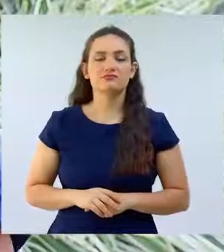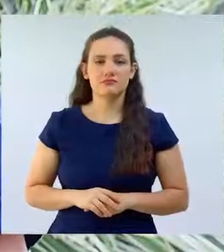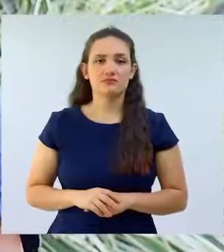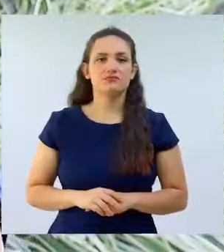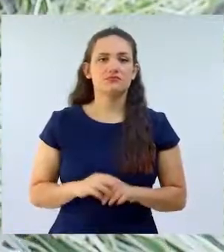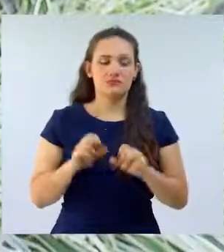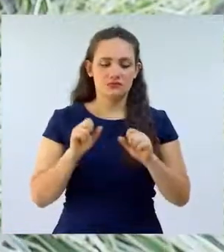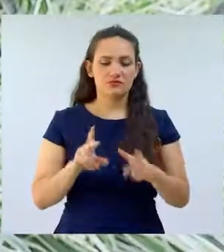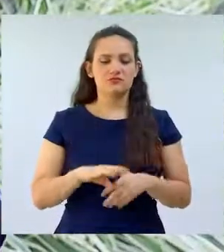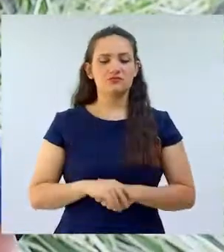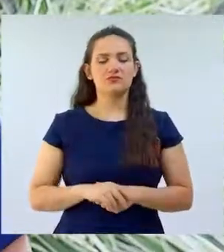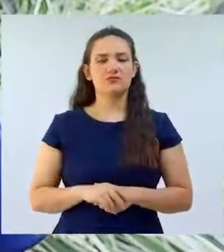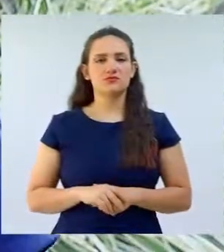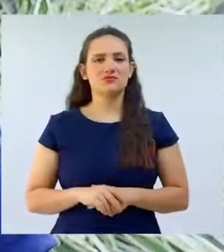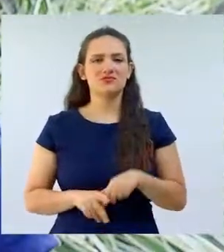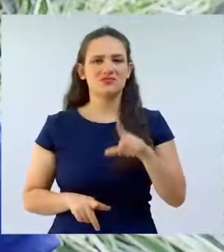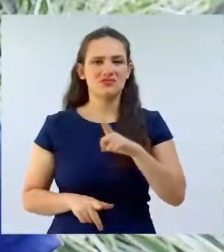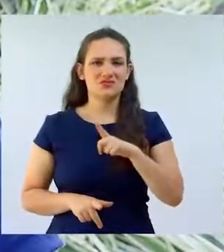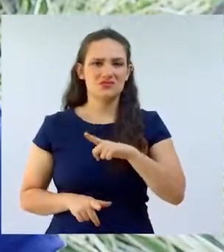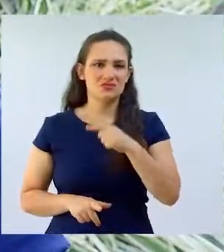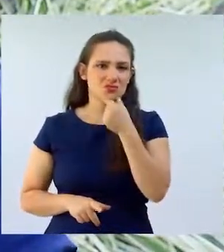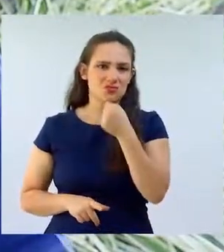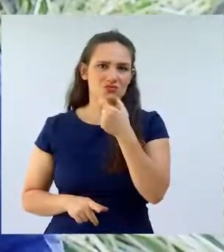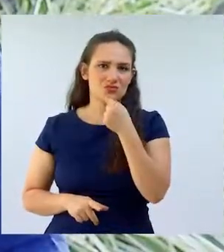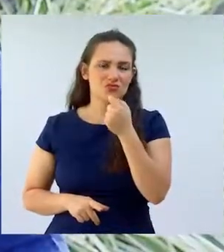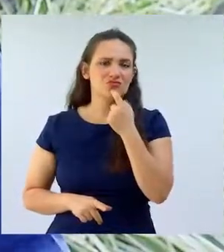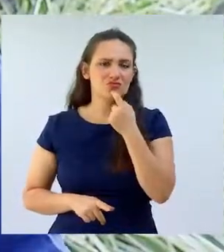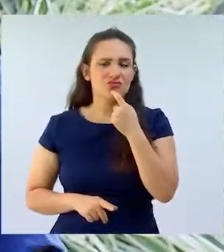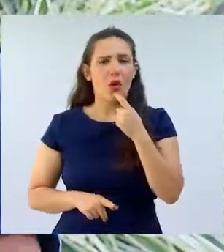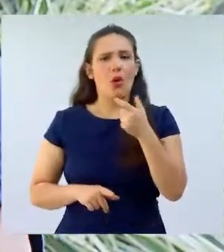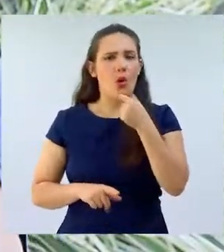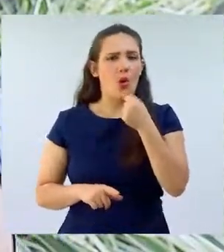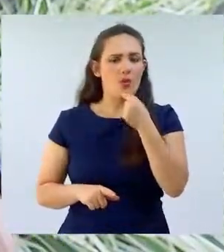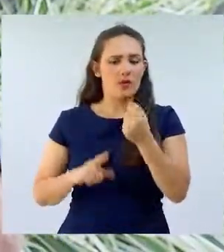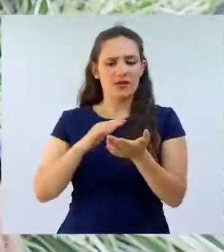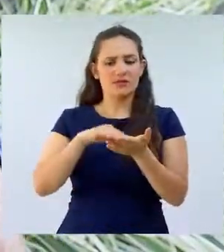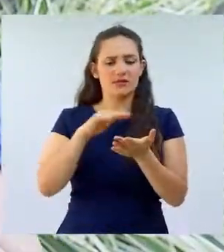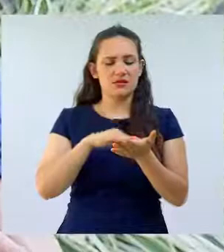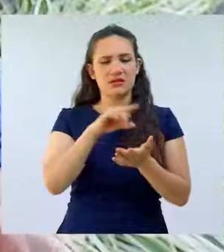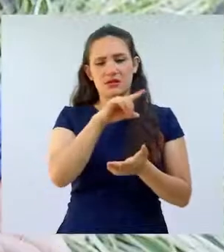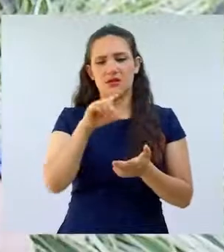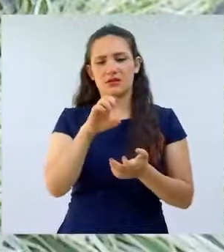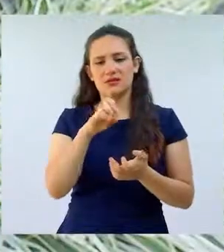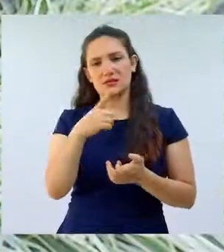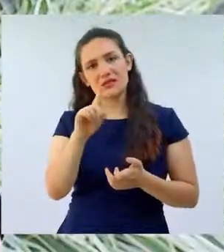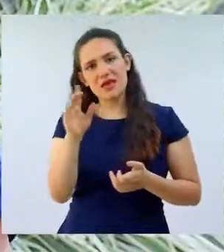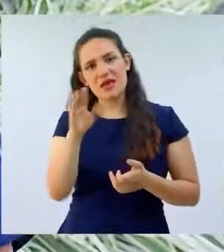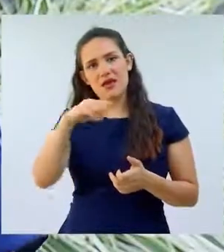nisso que o Zé Marcos, na época, era secretário de Planejamento.